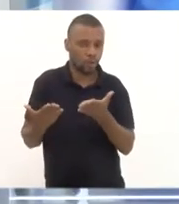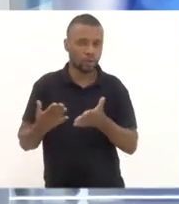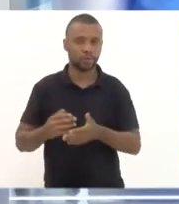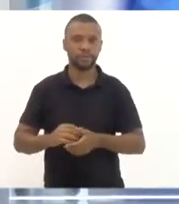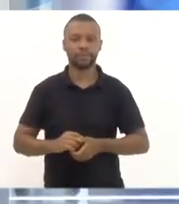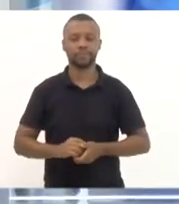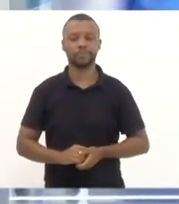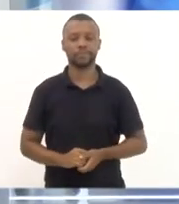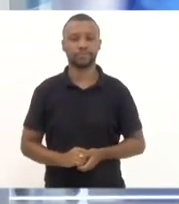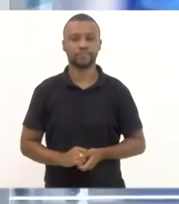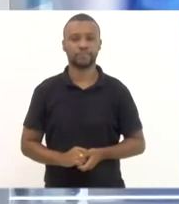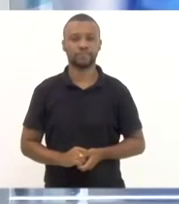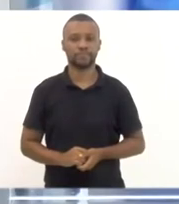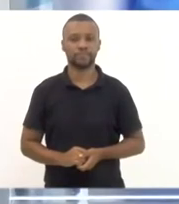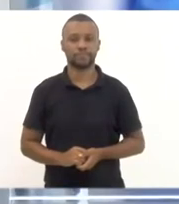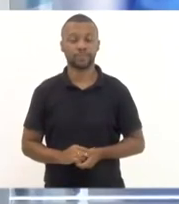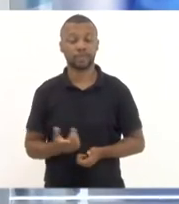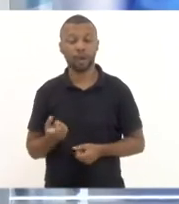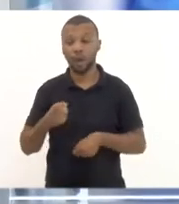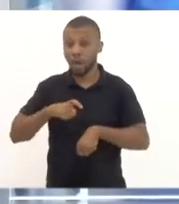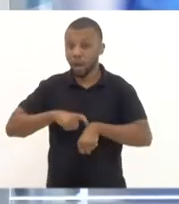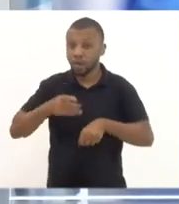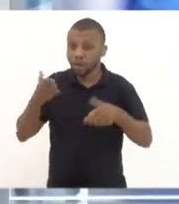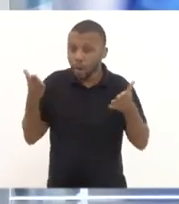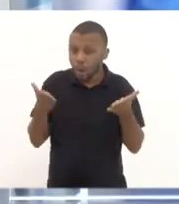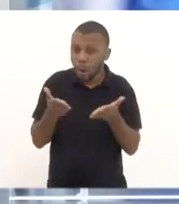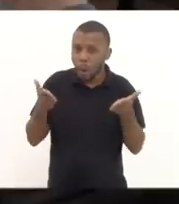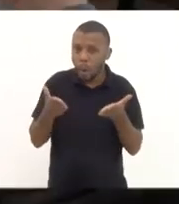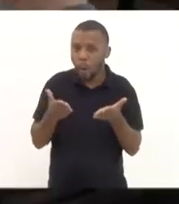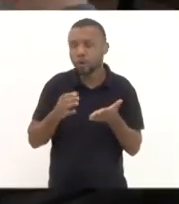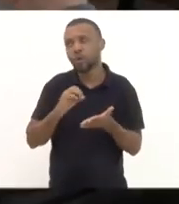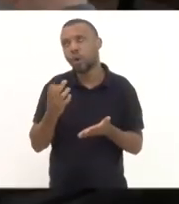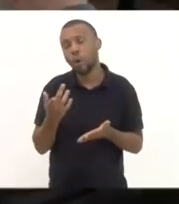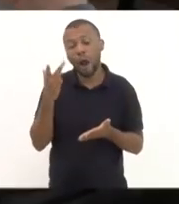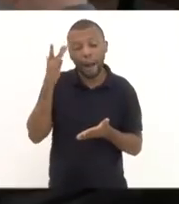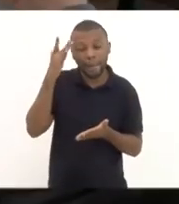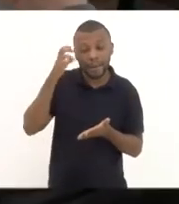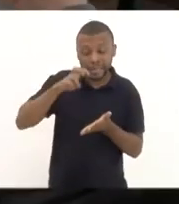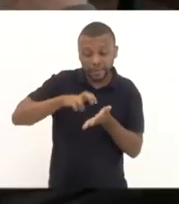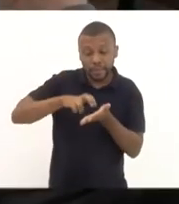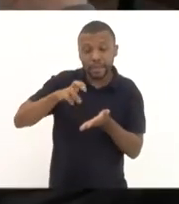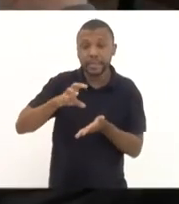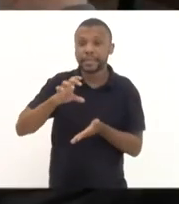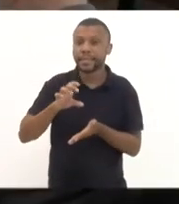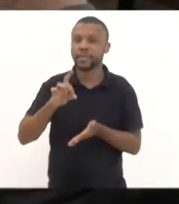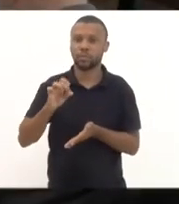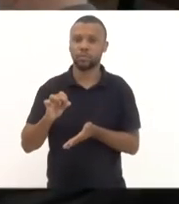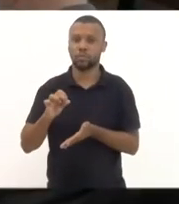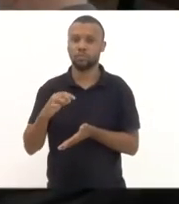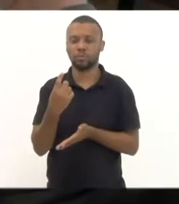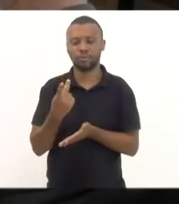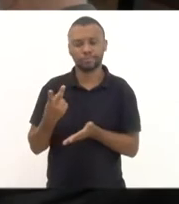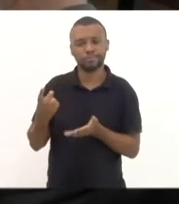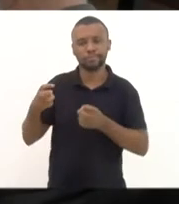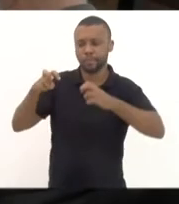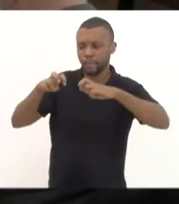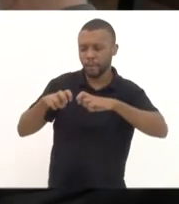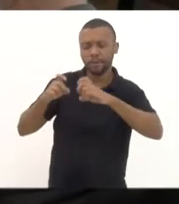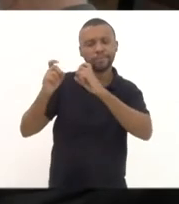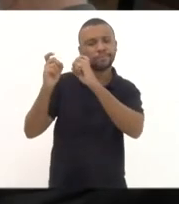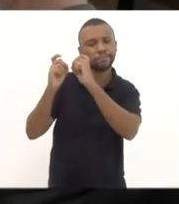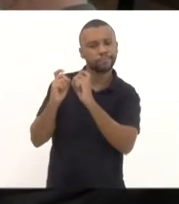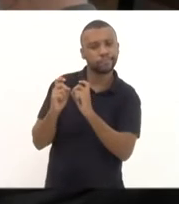que hoje mesmo você puder se não amanhã de manhã cedo eu tenho sido aqui nós sentamos aí você